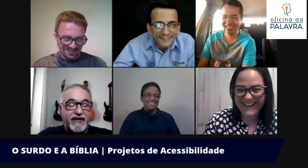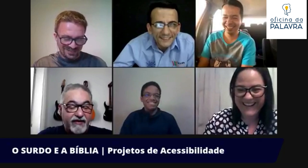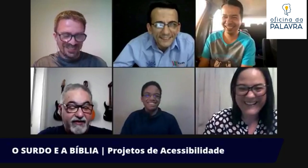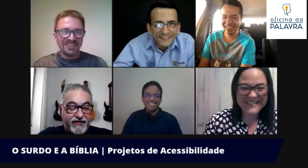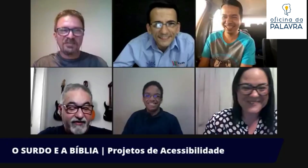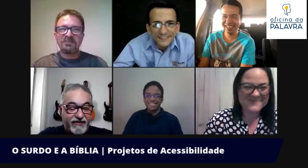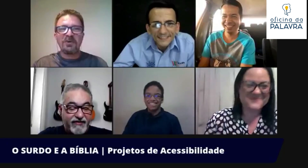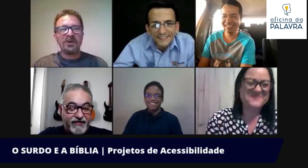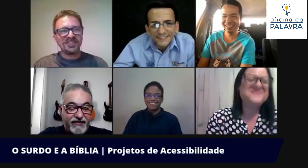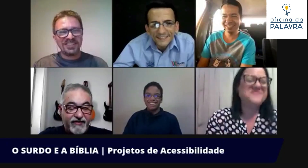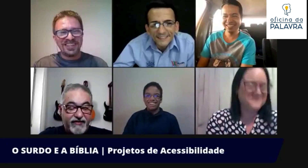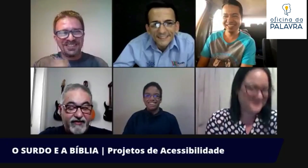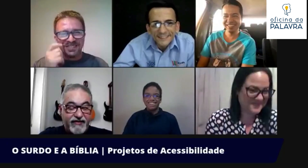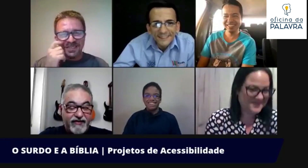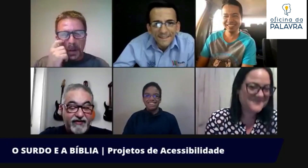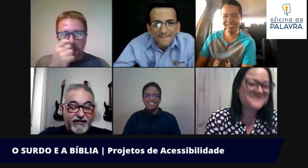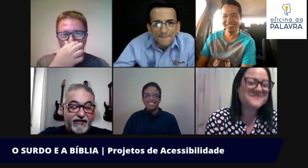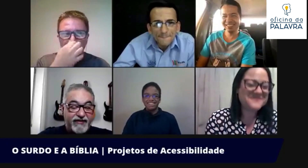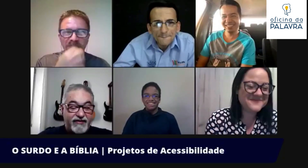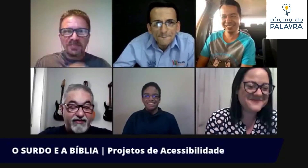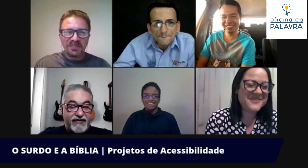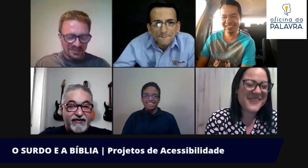Conseguiu comprar, Leclerc? Poxa!